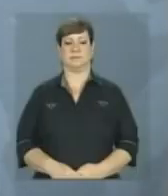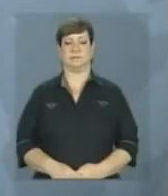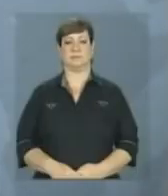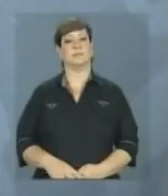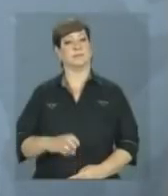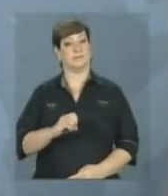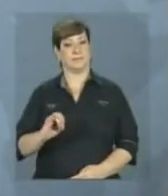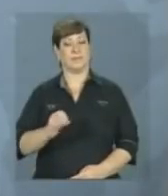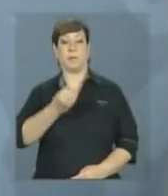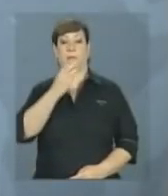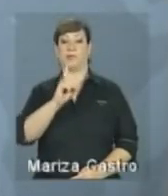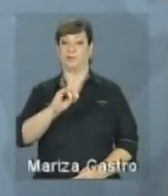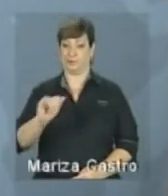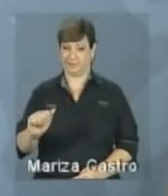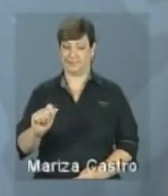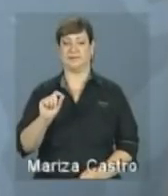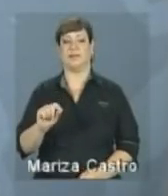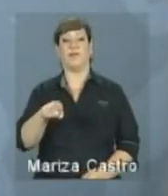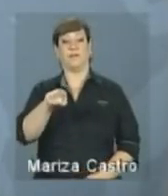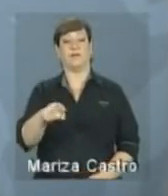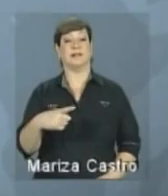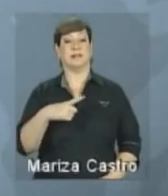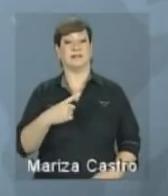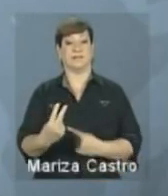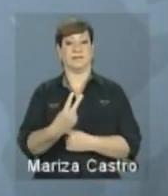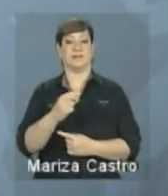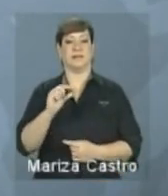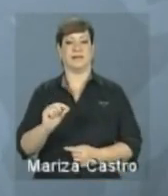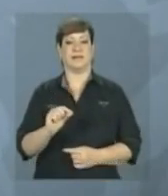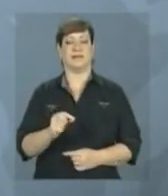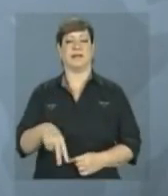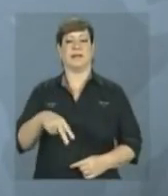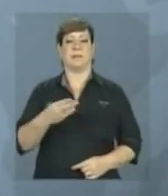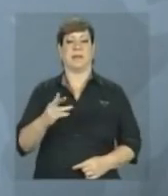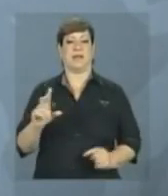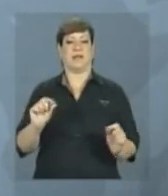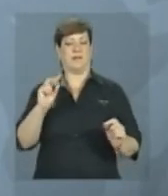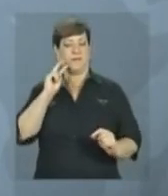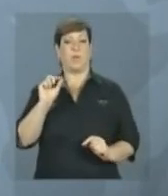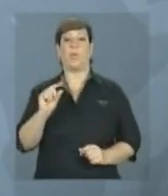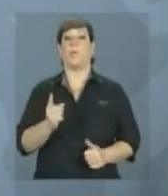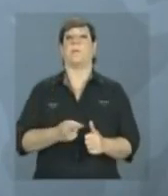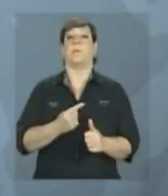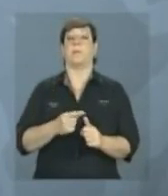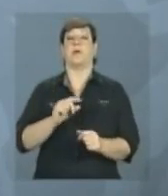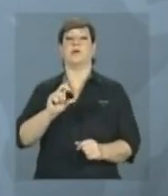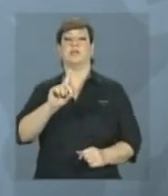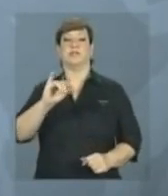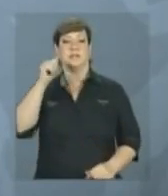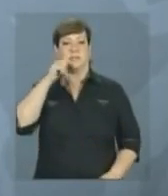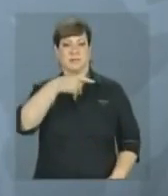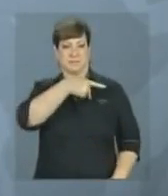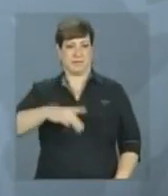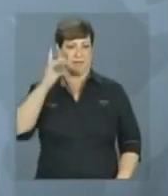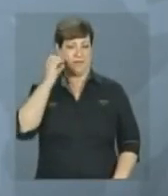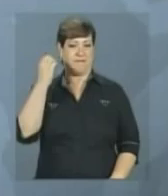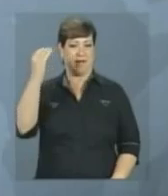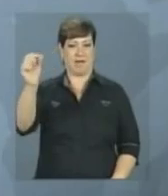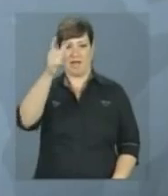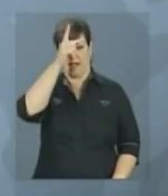Olá, bom dia. Você acabou de acompanhar aqui pela NBR o que foi o primeiro dia da viagem da presidenta Dilma